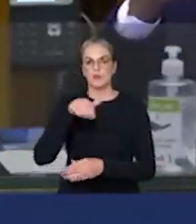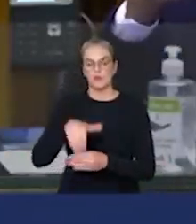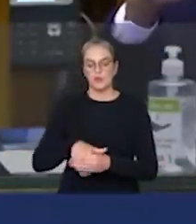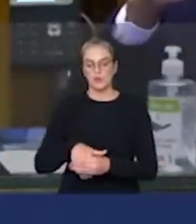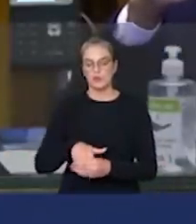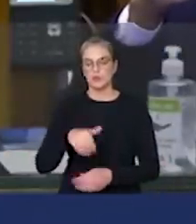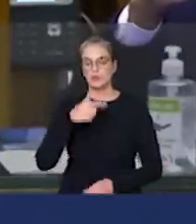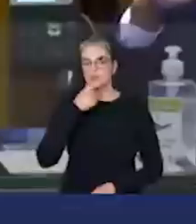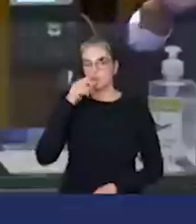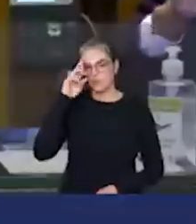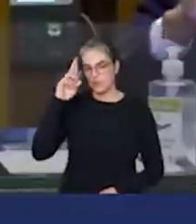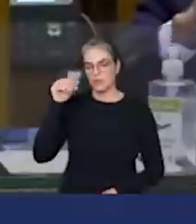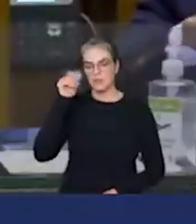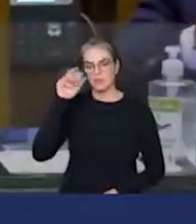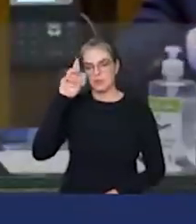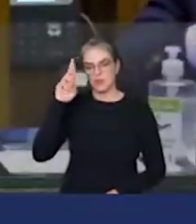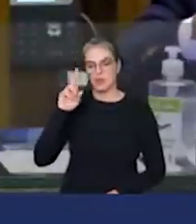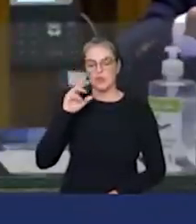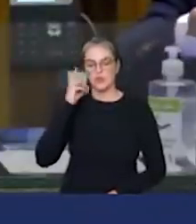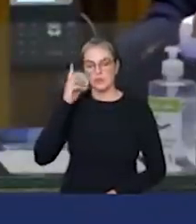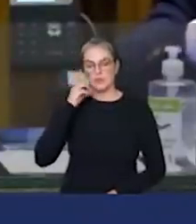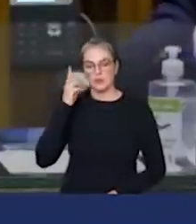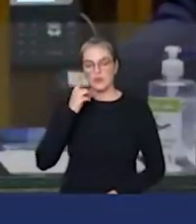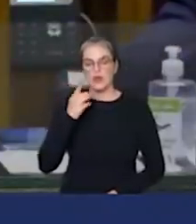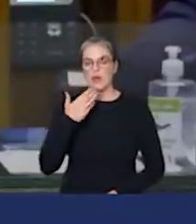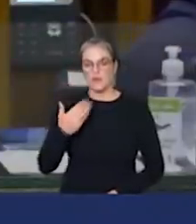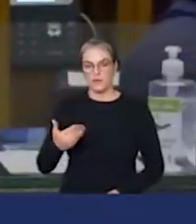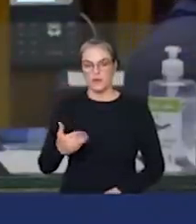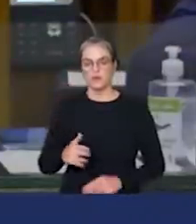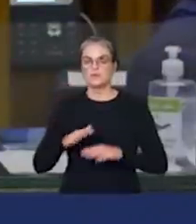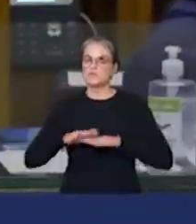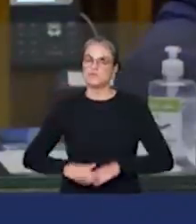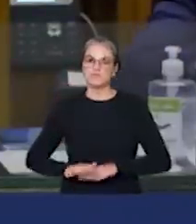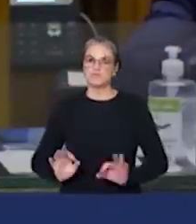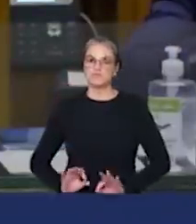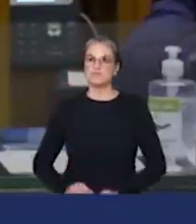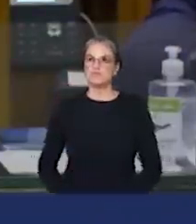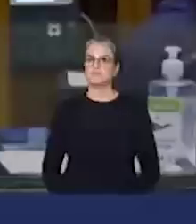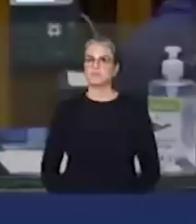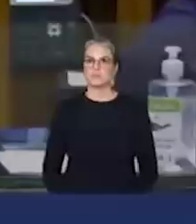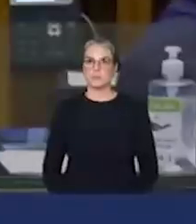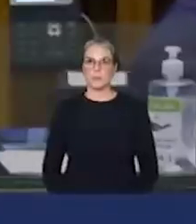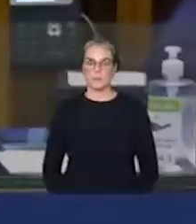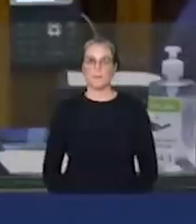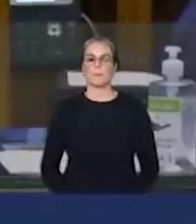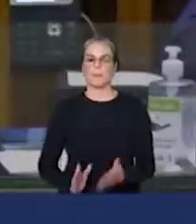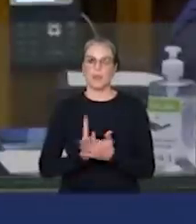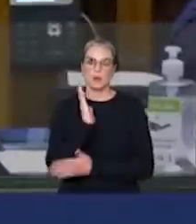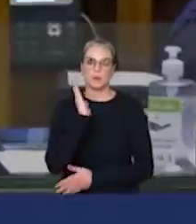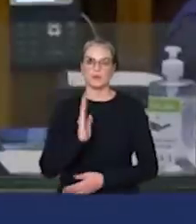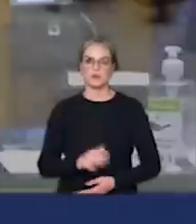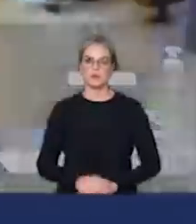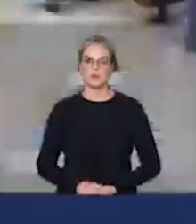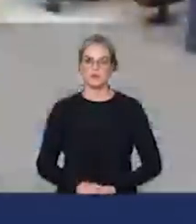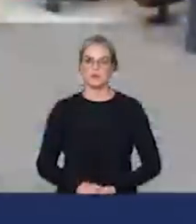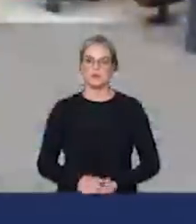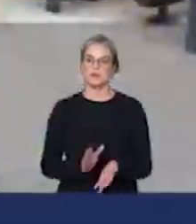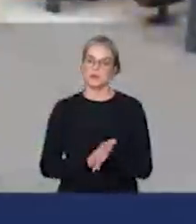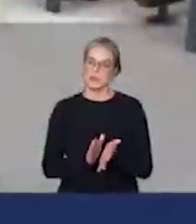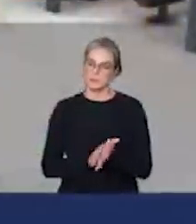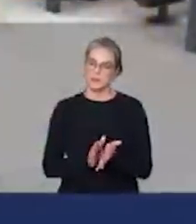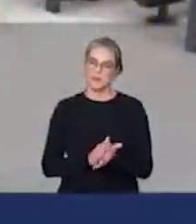deputados as senhoras deputadas que aprovam requerimento permaneçam como se encontram aprovado Parabéns